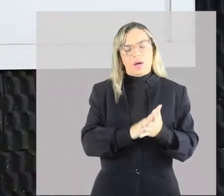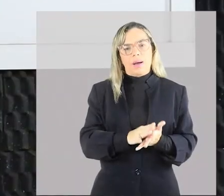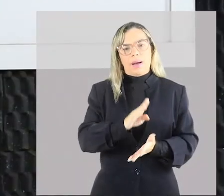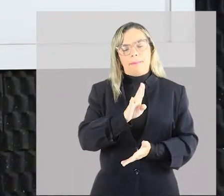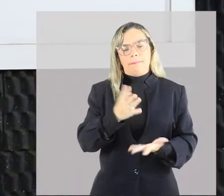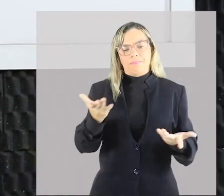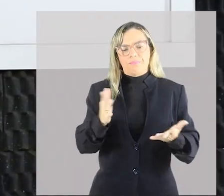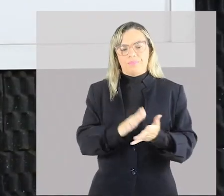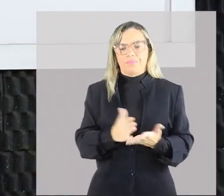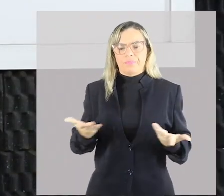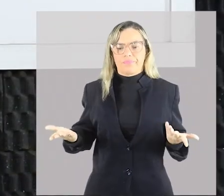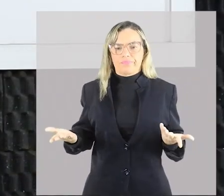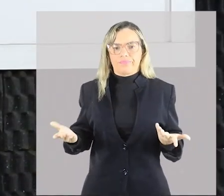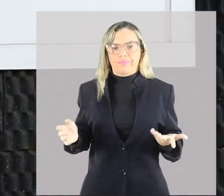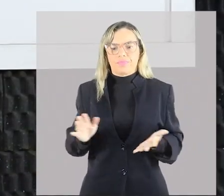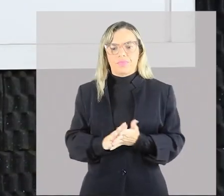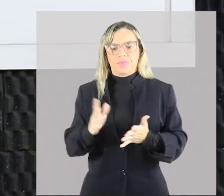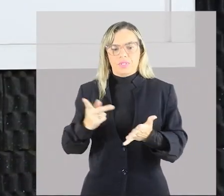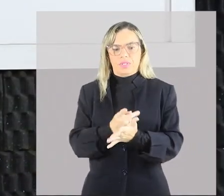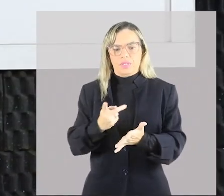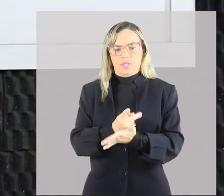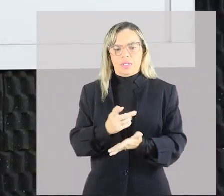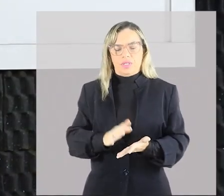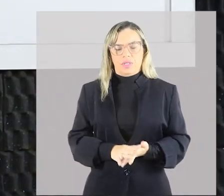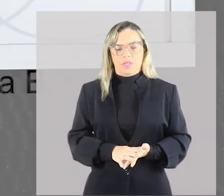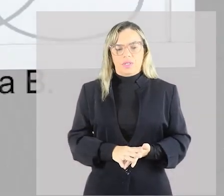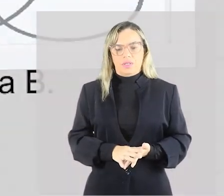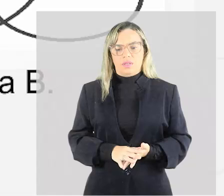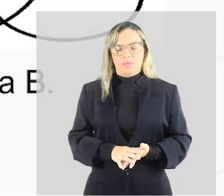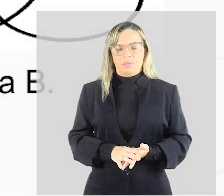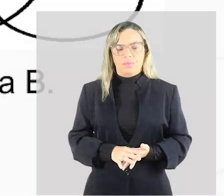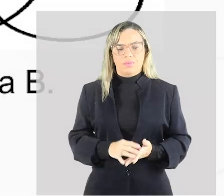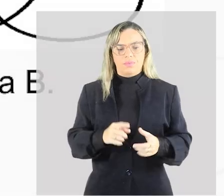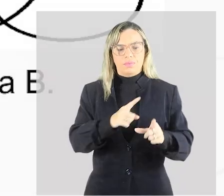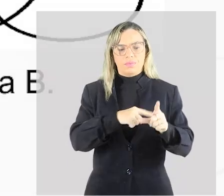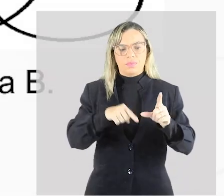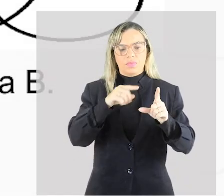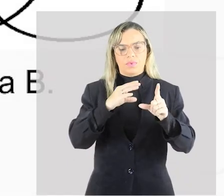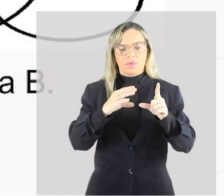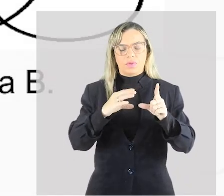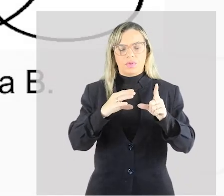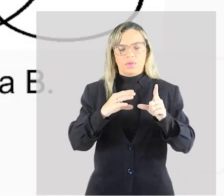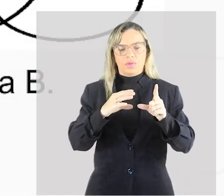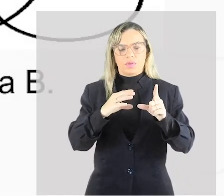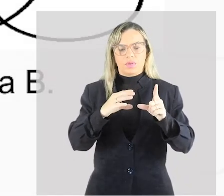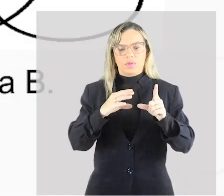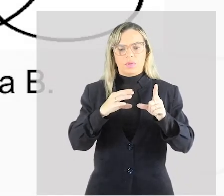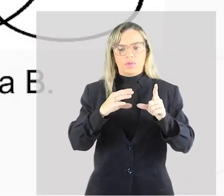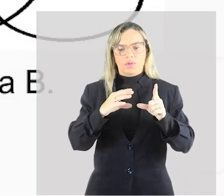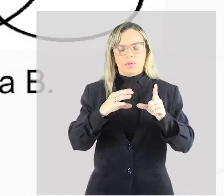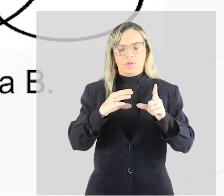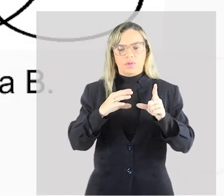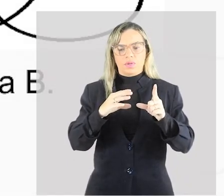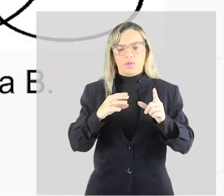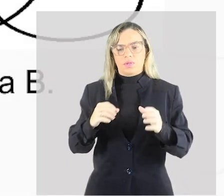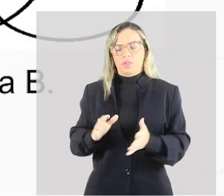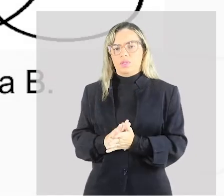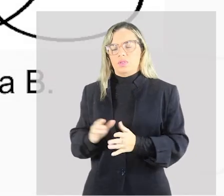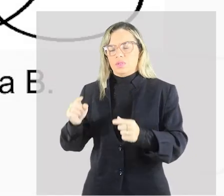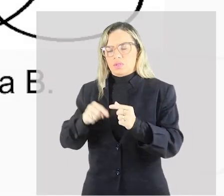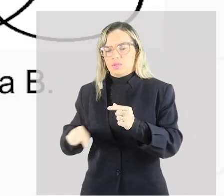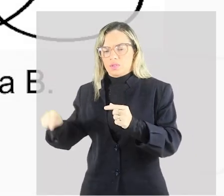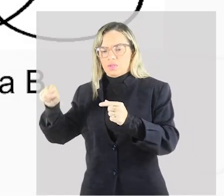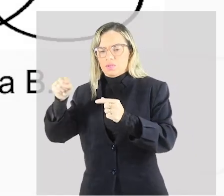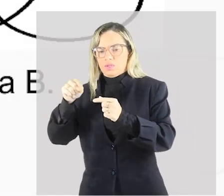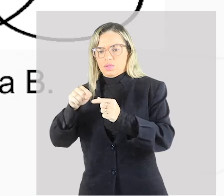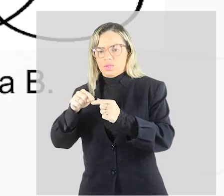Eles não têm nem elementos comuns. Certo? C é um subconjunto de A. Apesar do